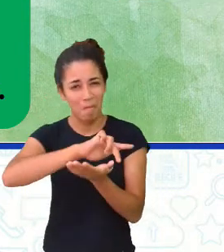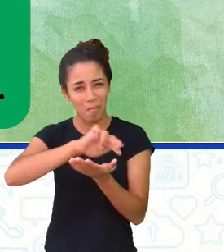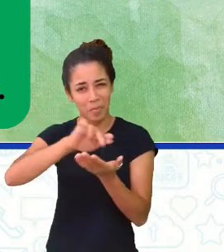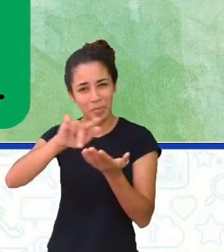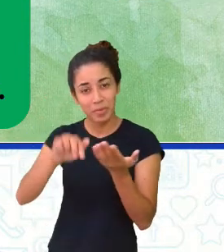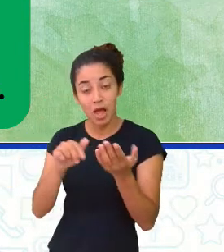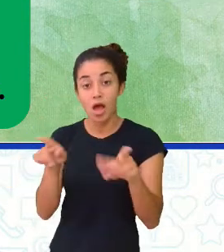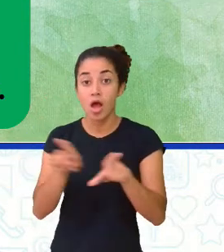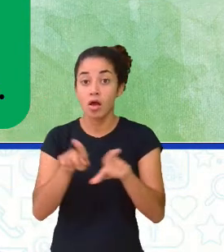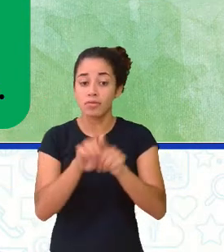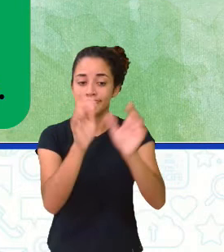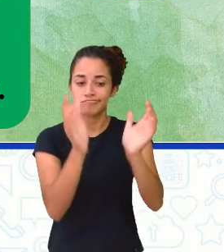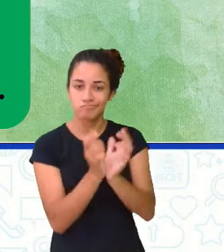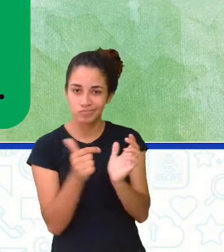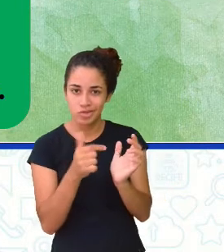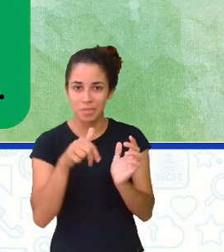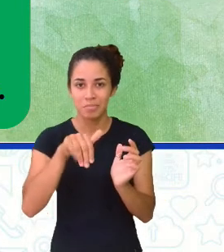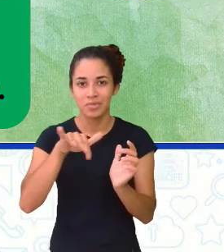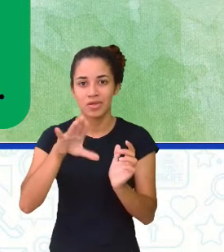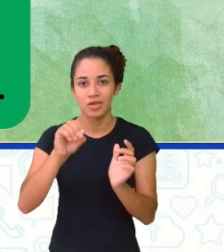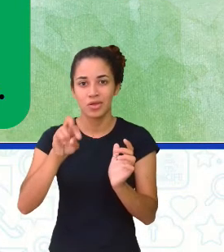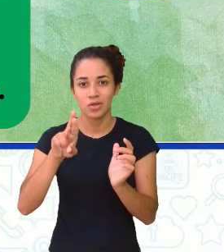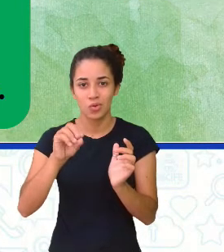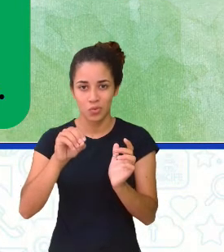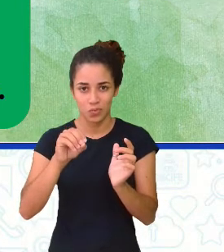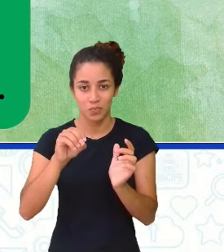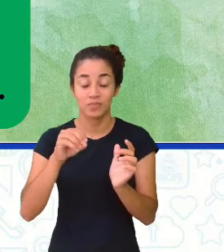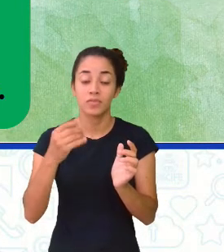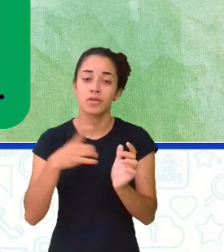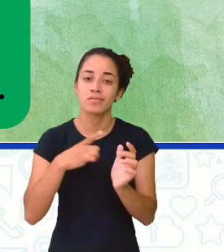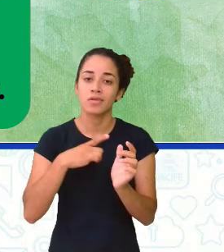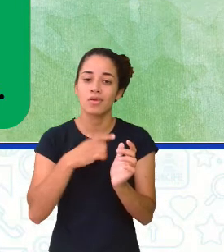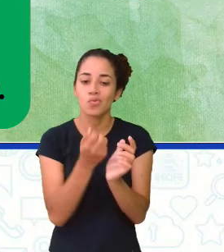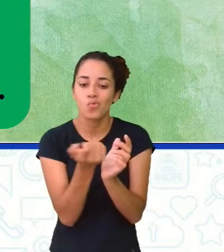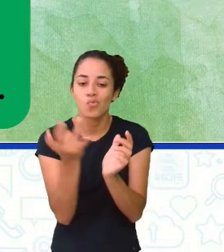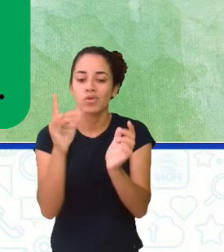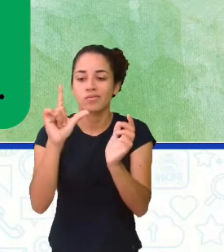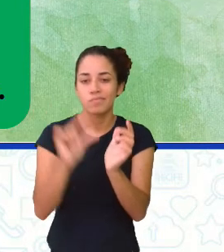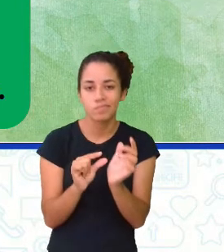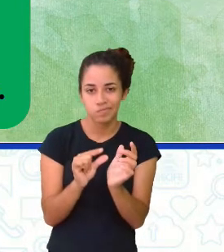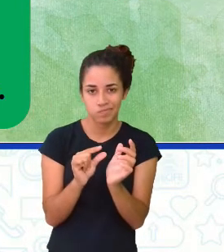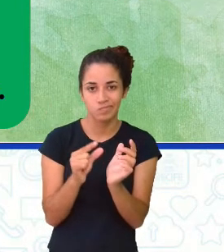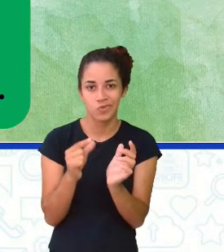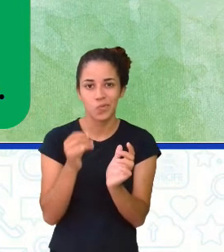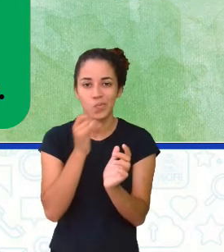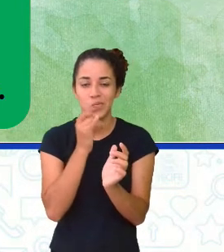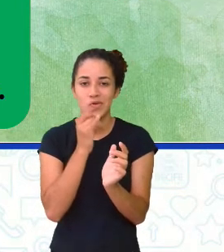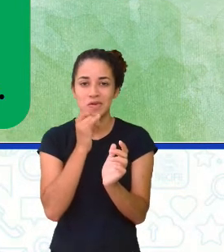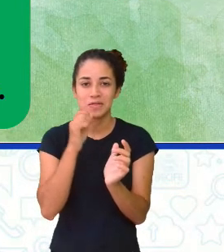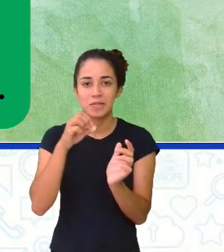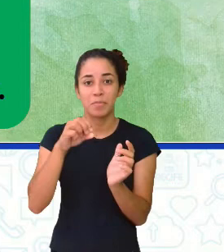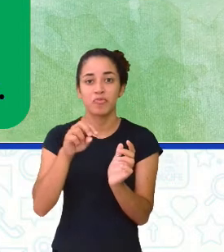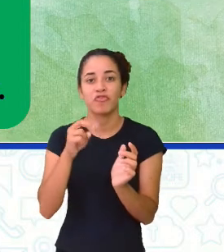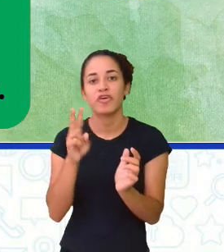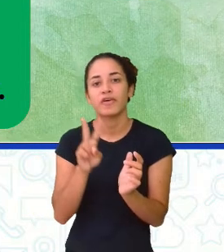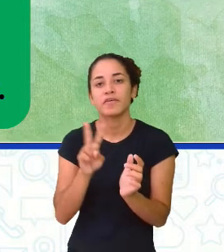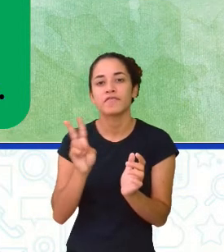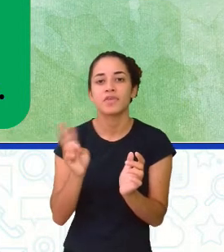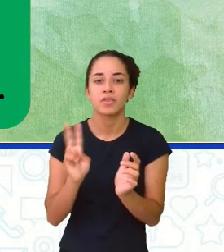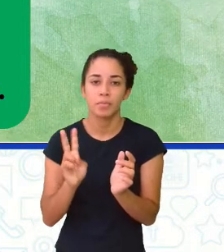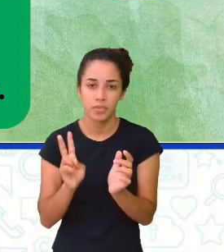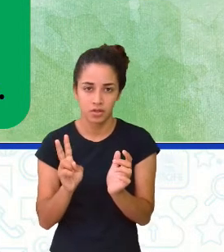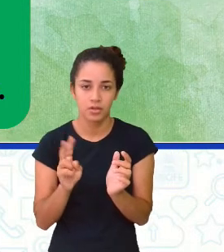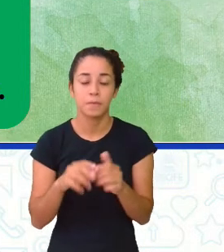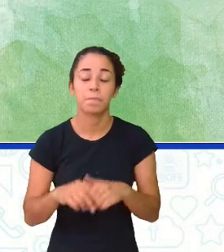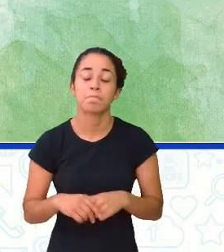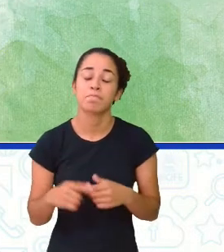micronutrientes, são aqueles que se apresentam em quantidades pequenas, como é o caso dos minerais e das vitaminas. E nós vamos conversar